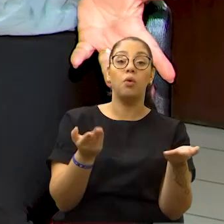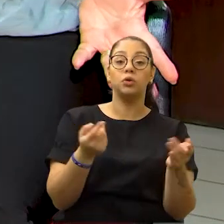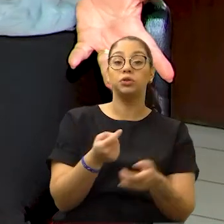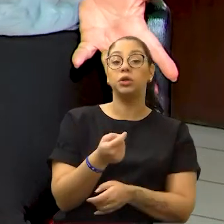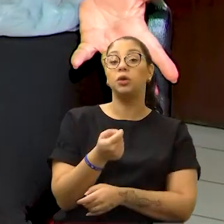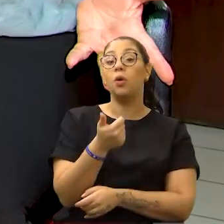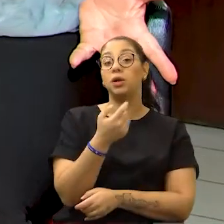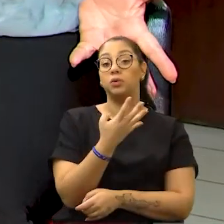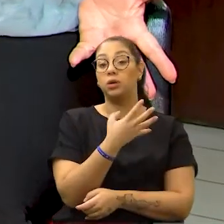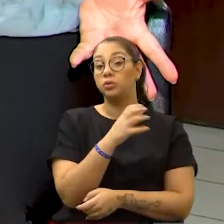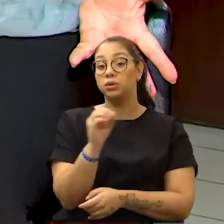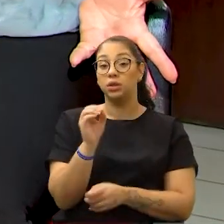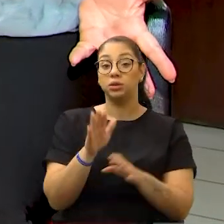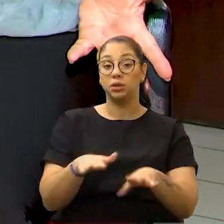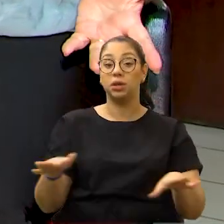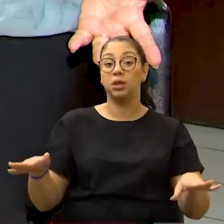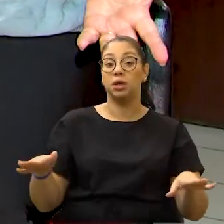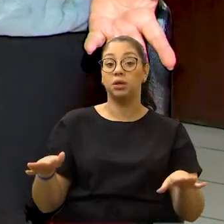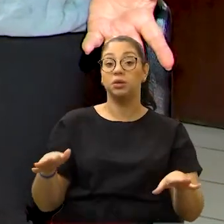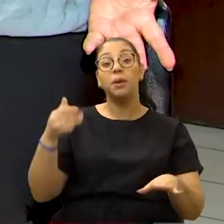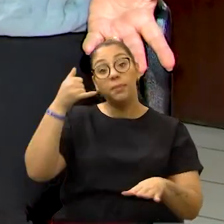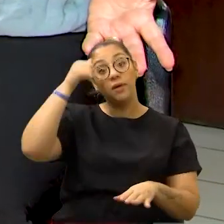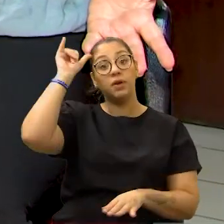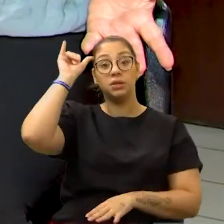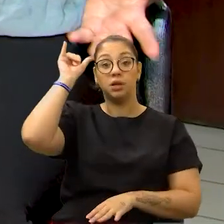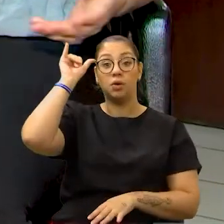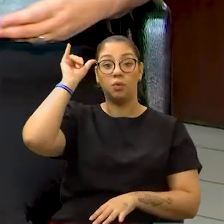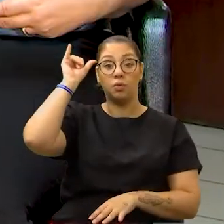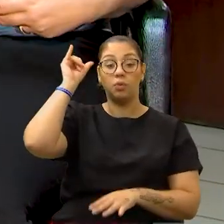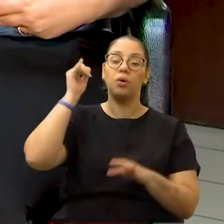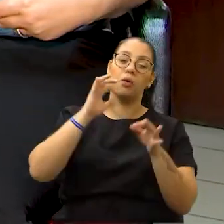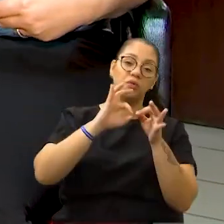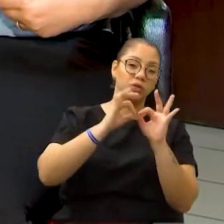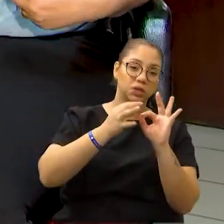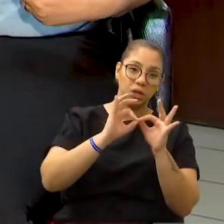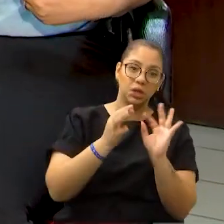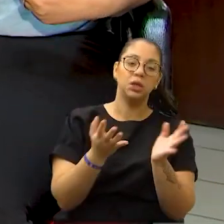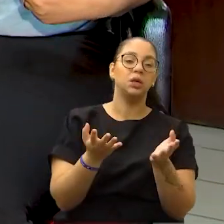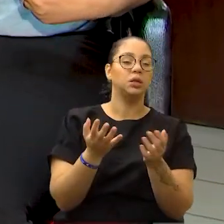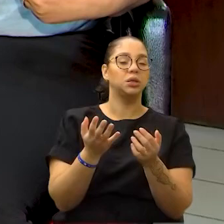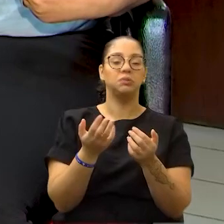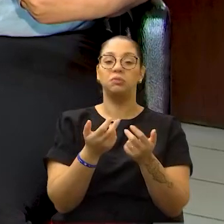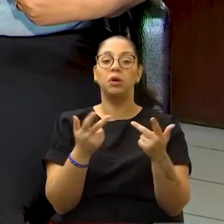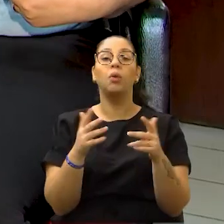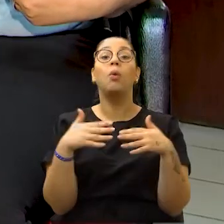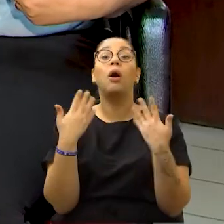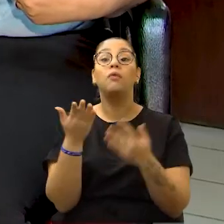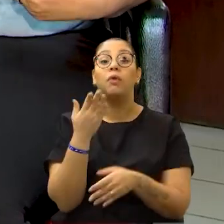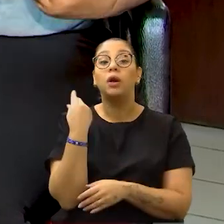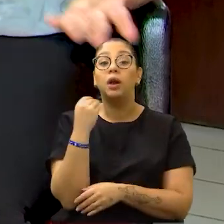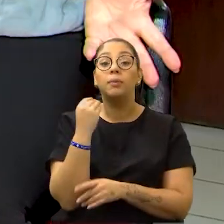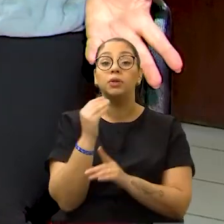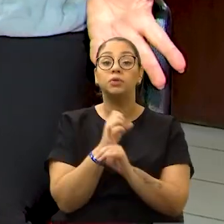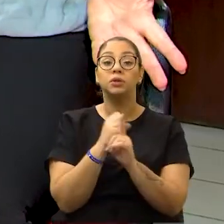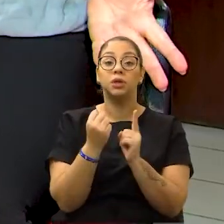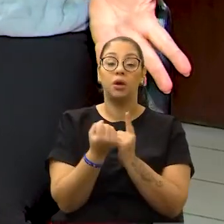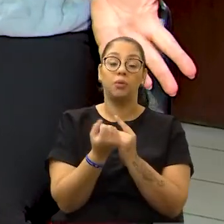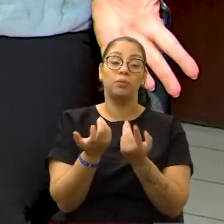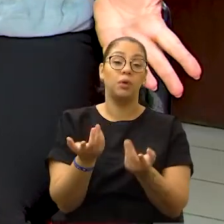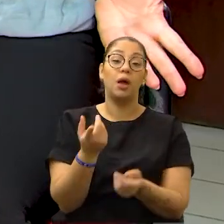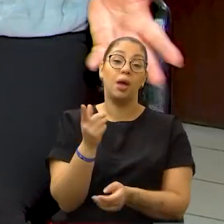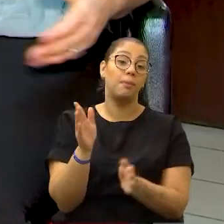são quase 400 crianças em prevenção, oficinas. E aí, qual é a vulnerabilidade